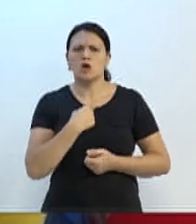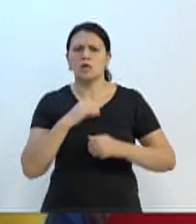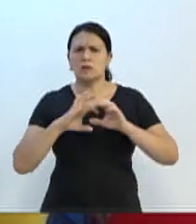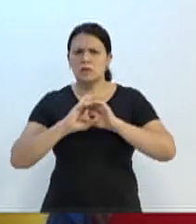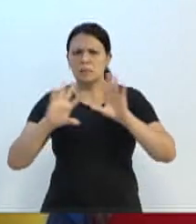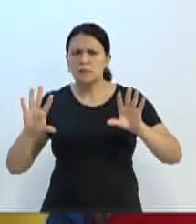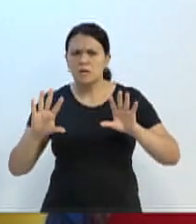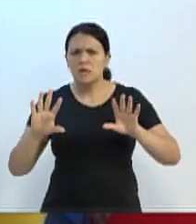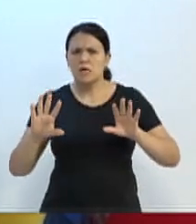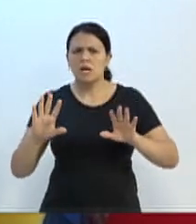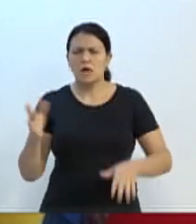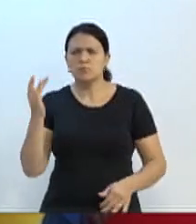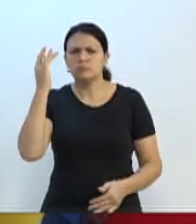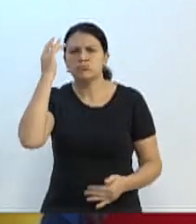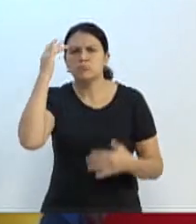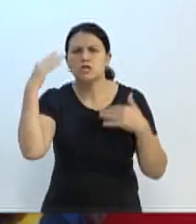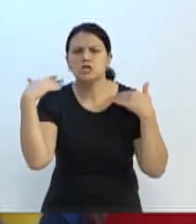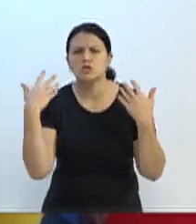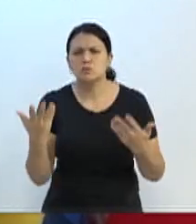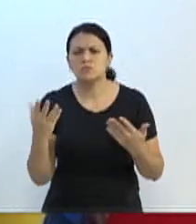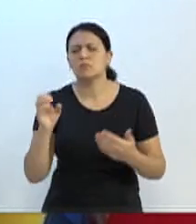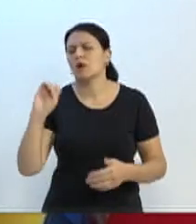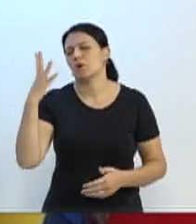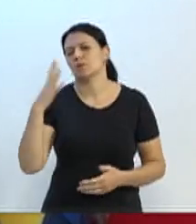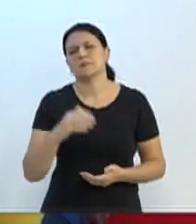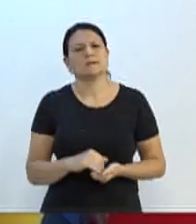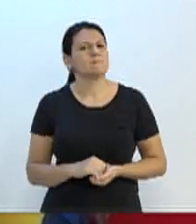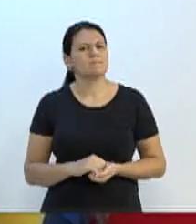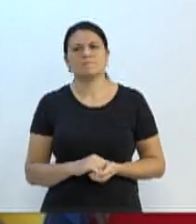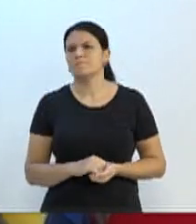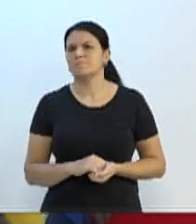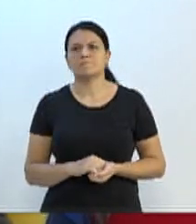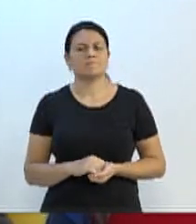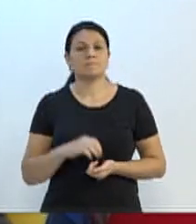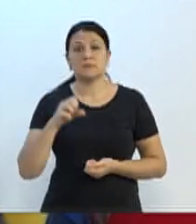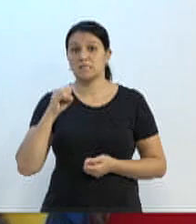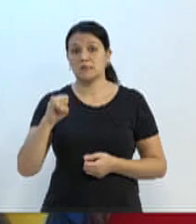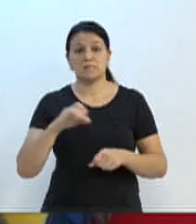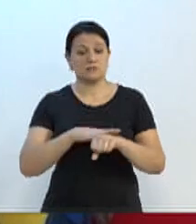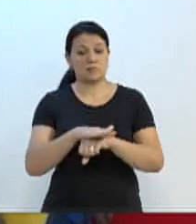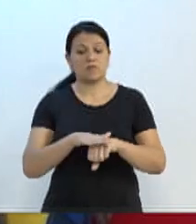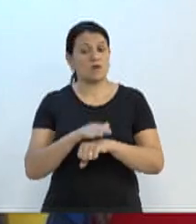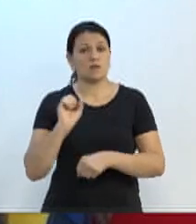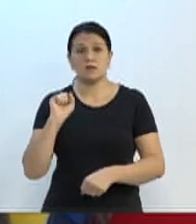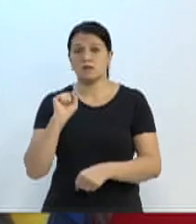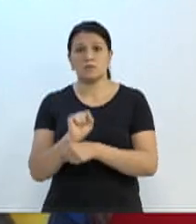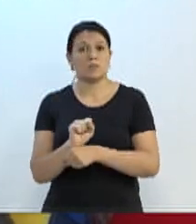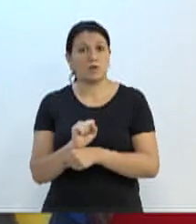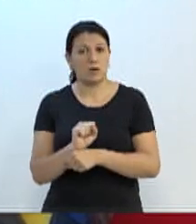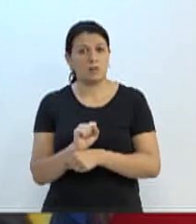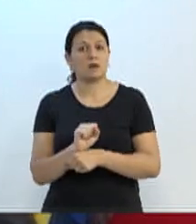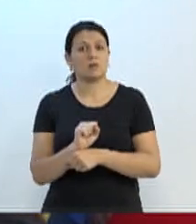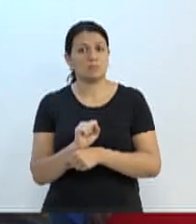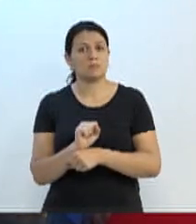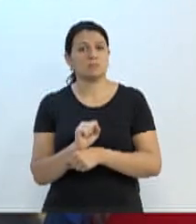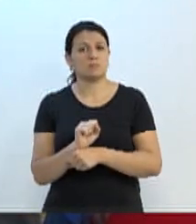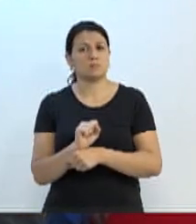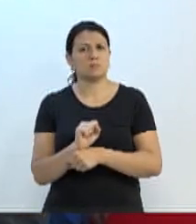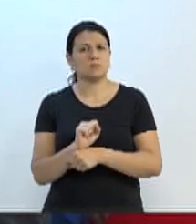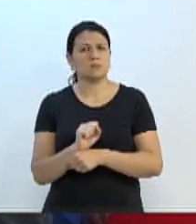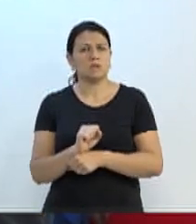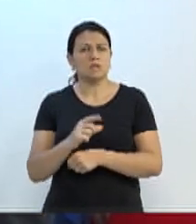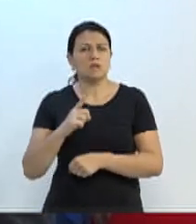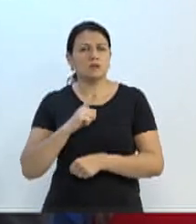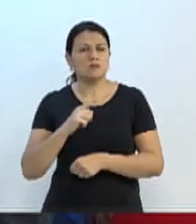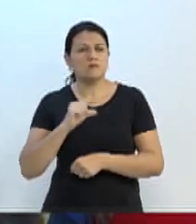que este absurdo aconteça. E se essa conversa não parar, se tiver a mínima ameaça de